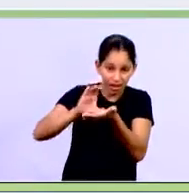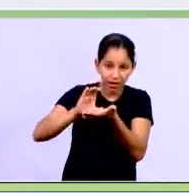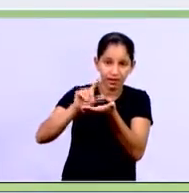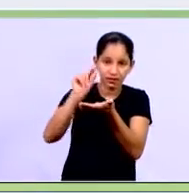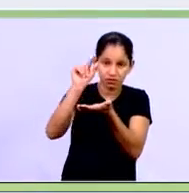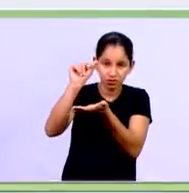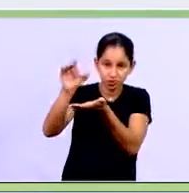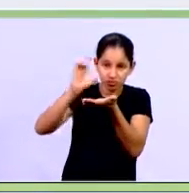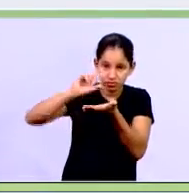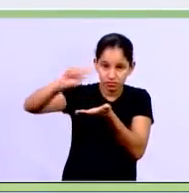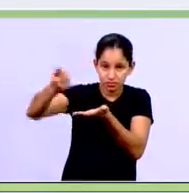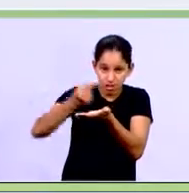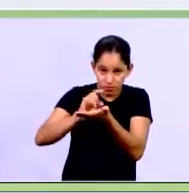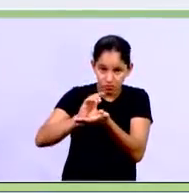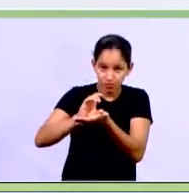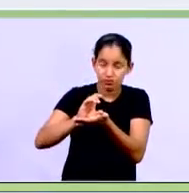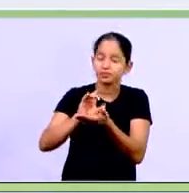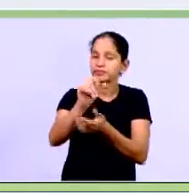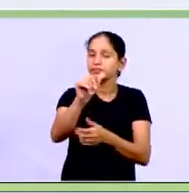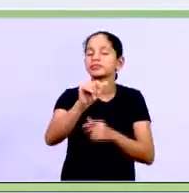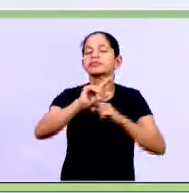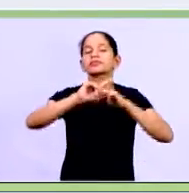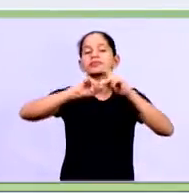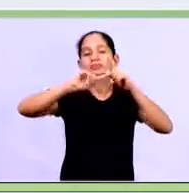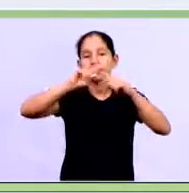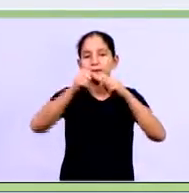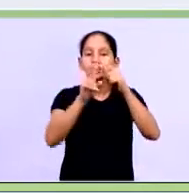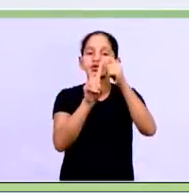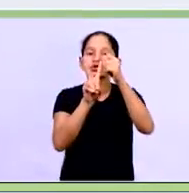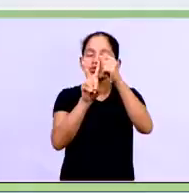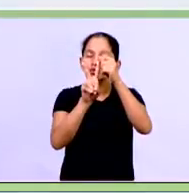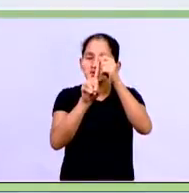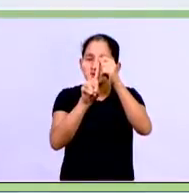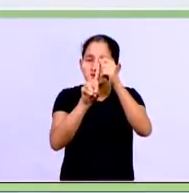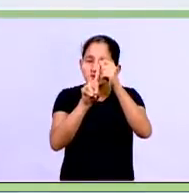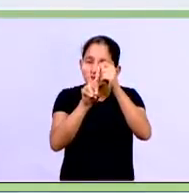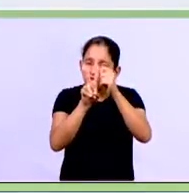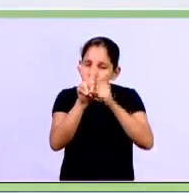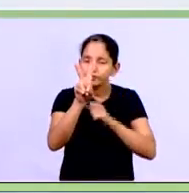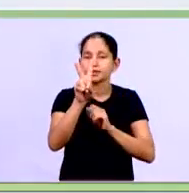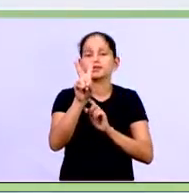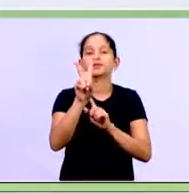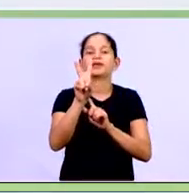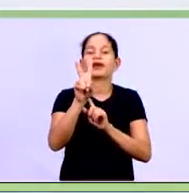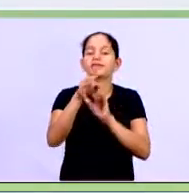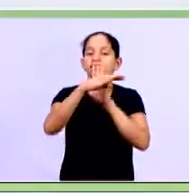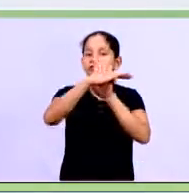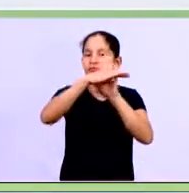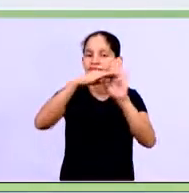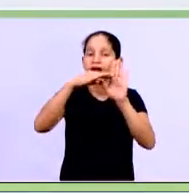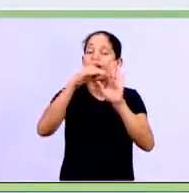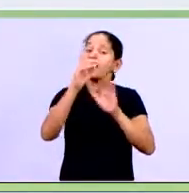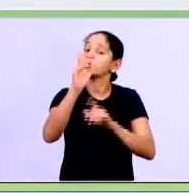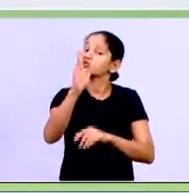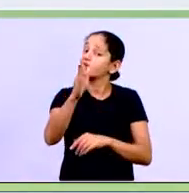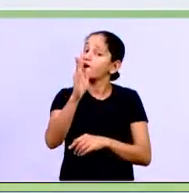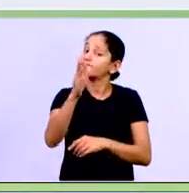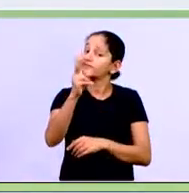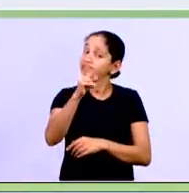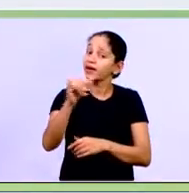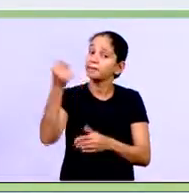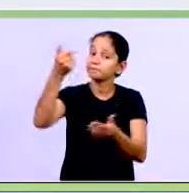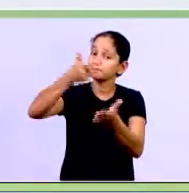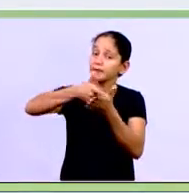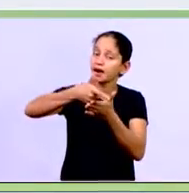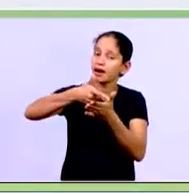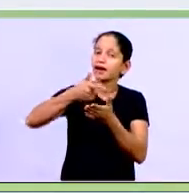Passou um mês, ok? Passou um mês. No final desse mês, eu vou fazer um pagamento. Aqui, ó, vou fazer o pagamento. Só